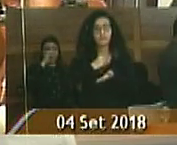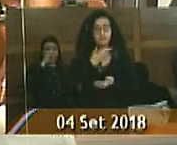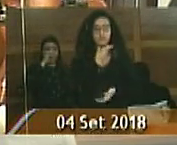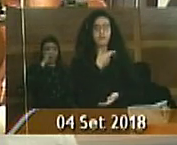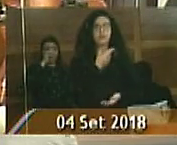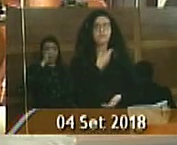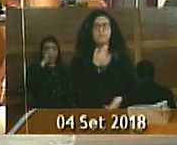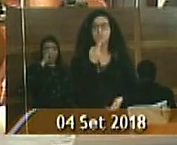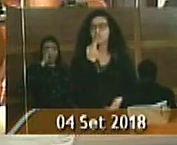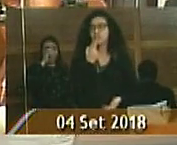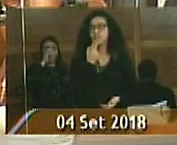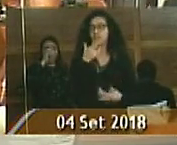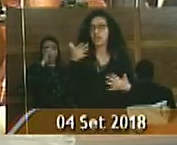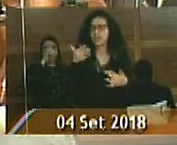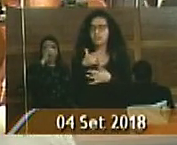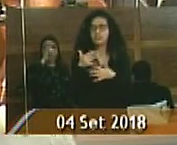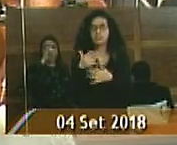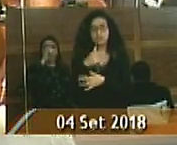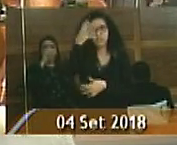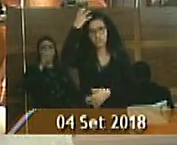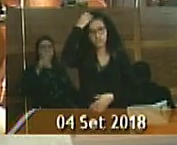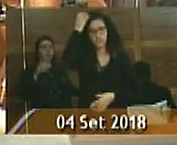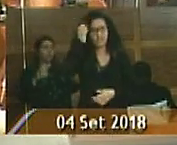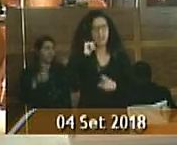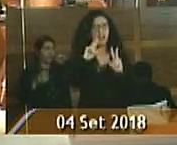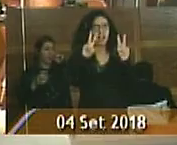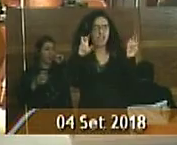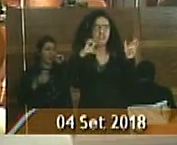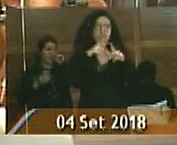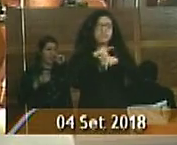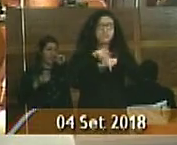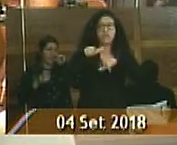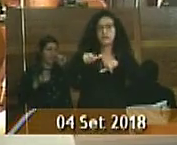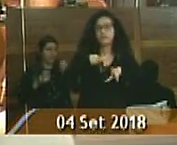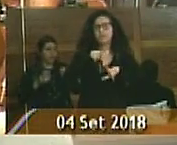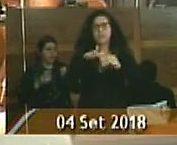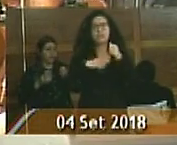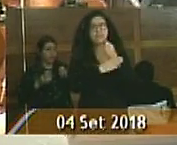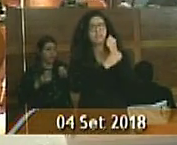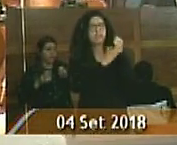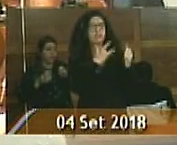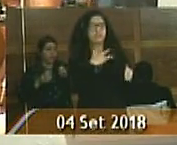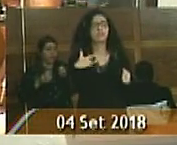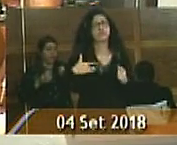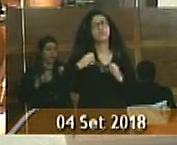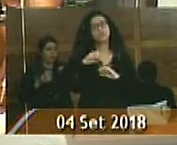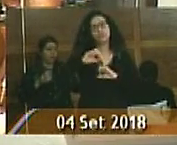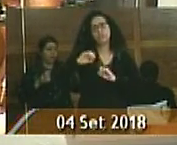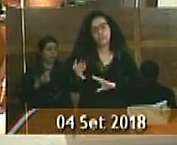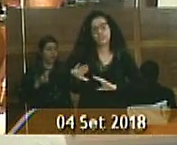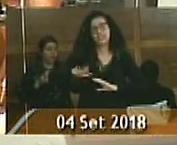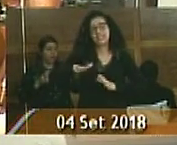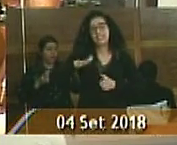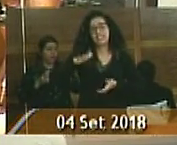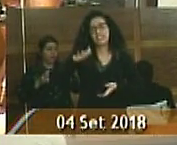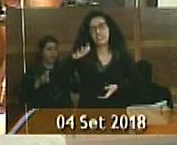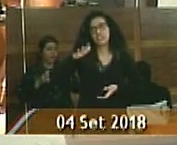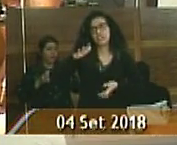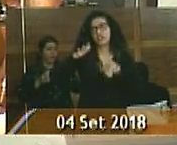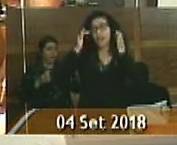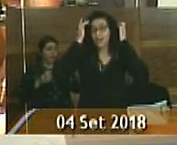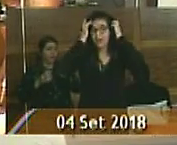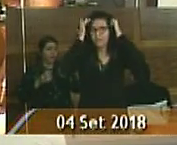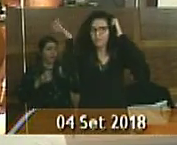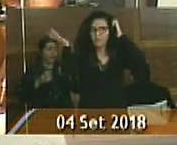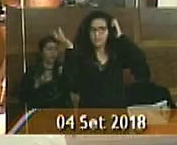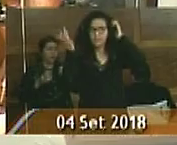passando em todos os setores, né? Em relação ao emprego, à segurança, à saúde, à educação. E a partir de amanhã, os portuários que